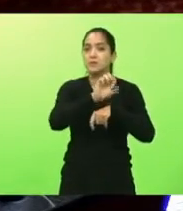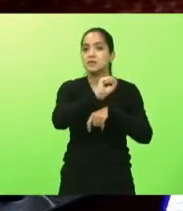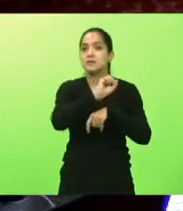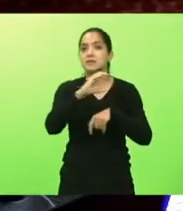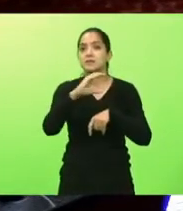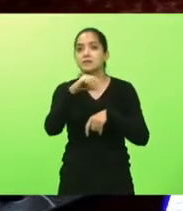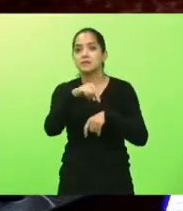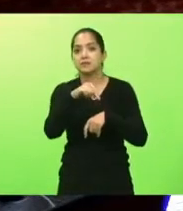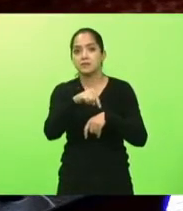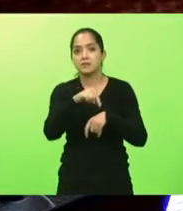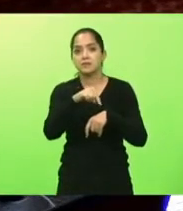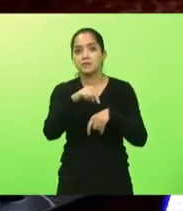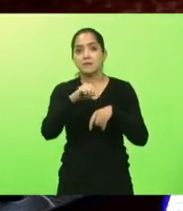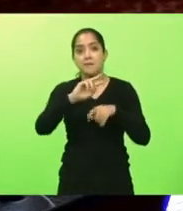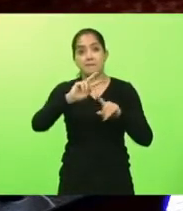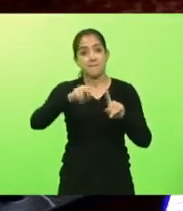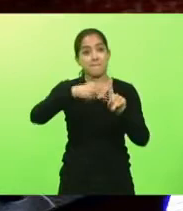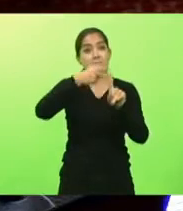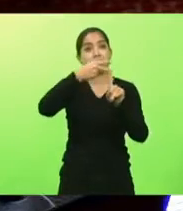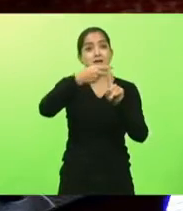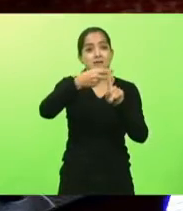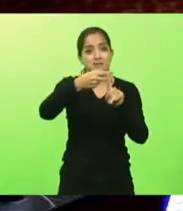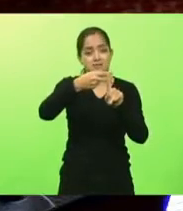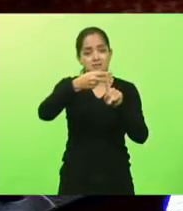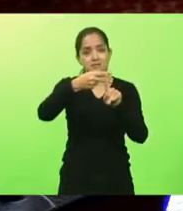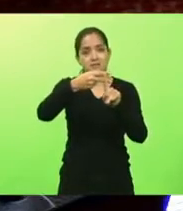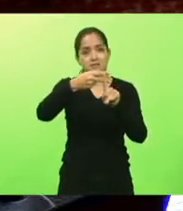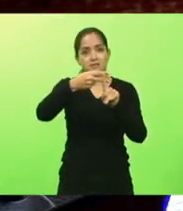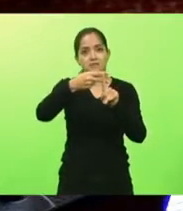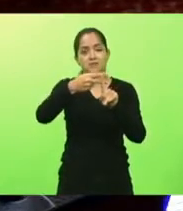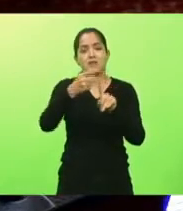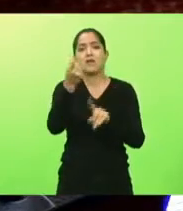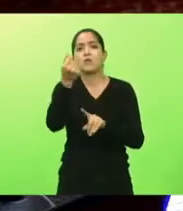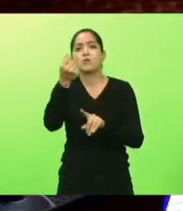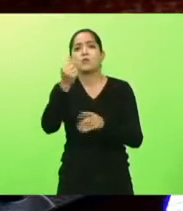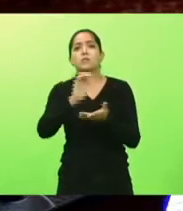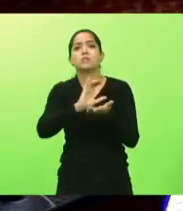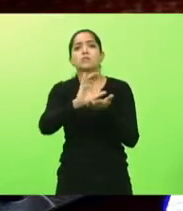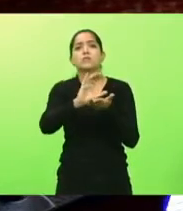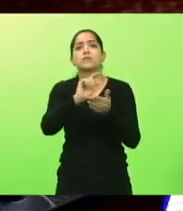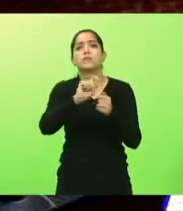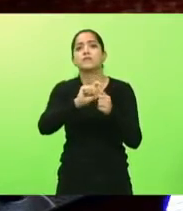isso. Se a gente for, o que se faz com esse dinheiro?